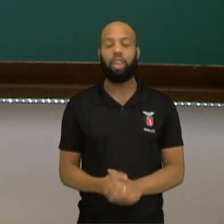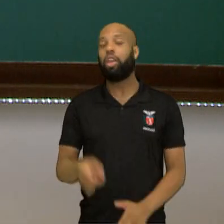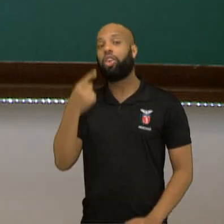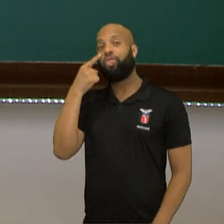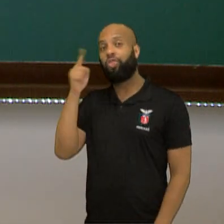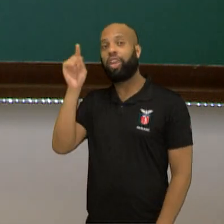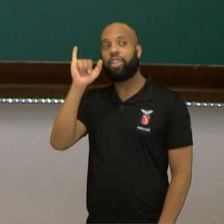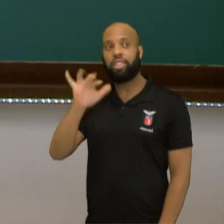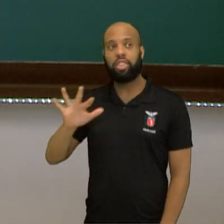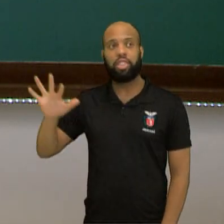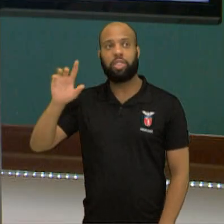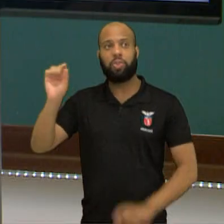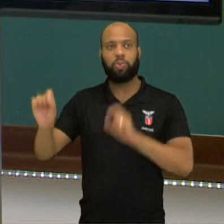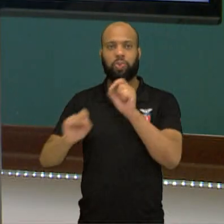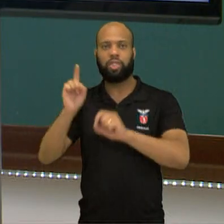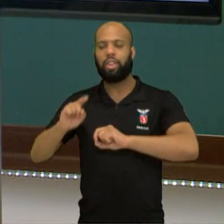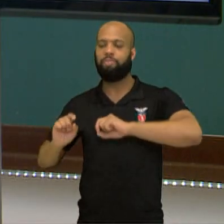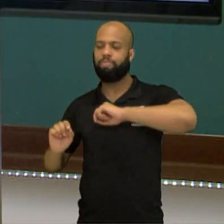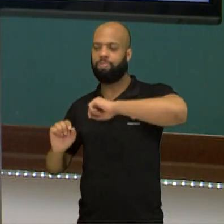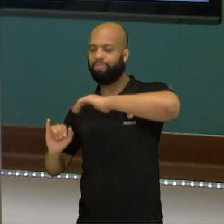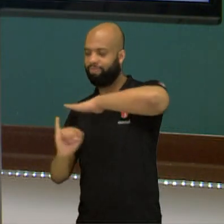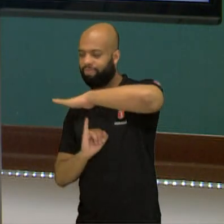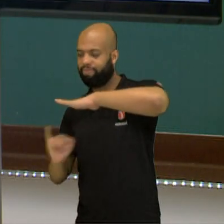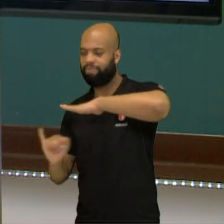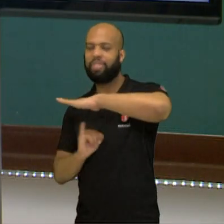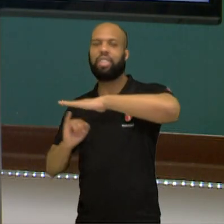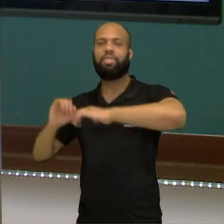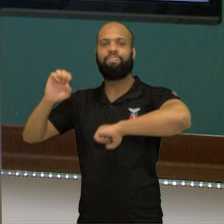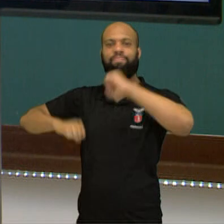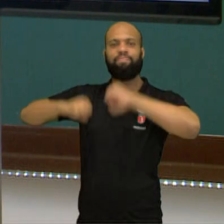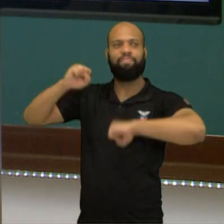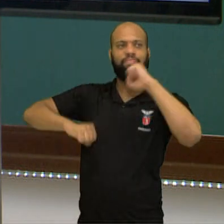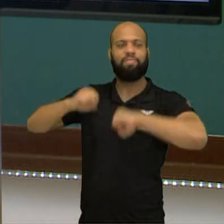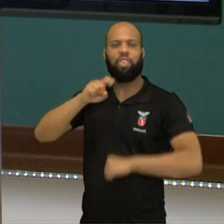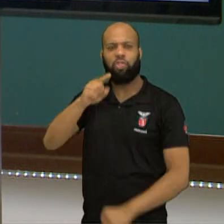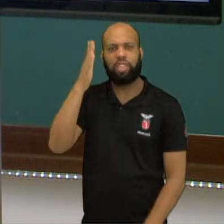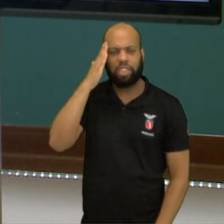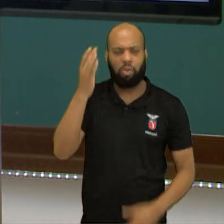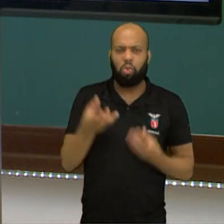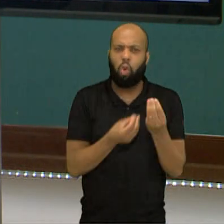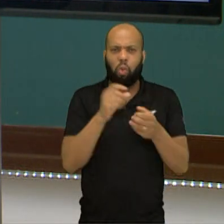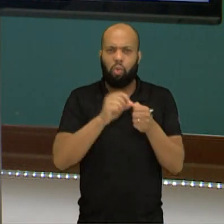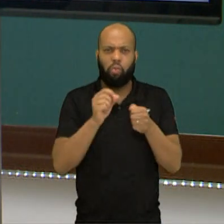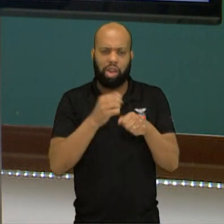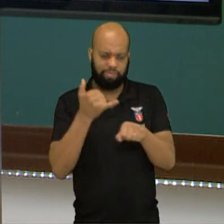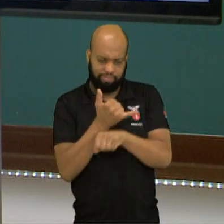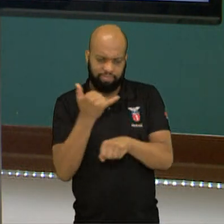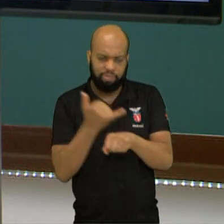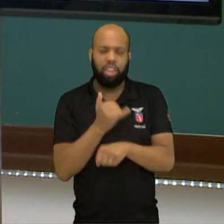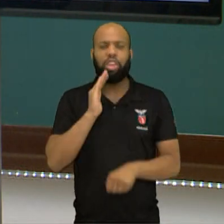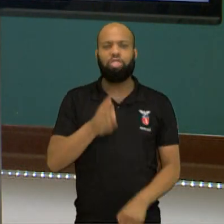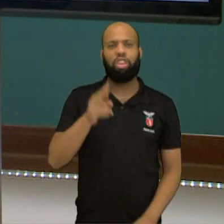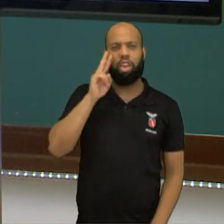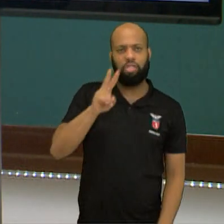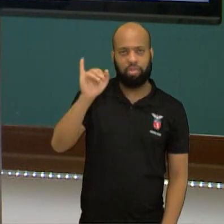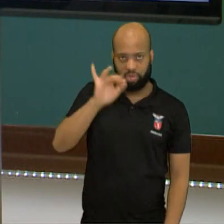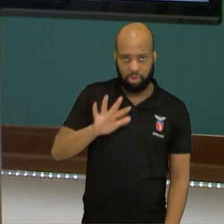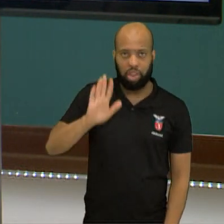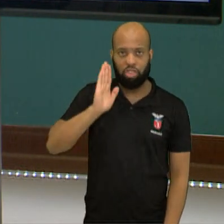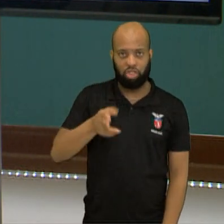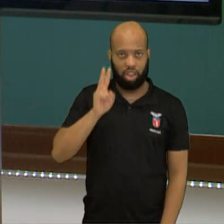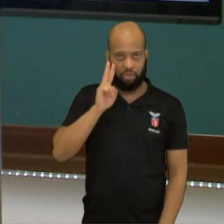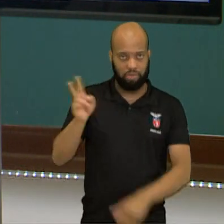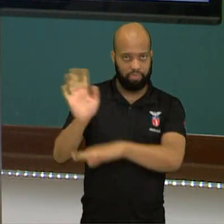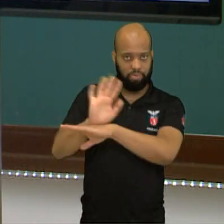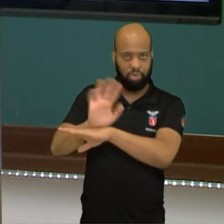essa imagem de uma siderúrgica. Você sabe como se fabrica o aço? Já procurou imagens, já viu documentários sobre